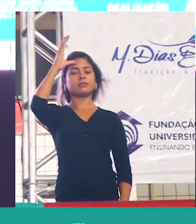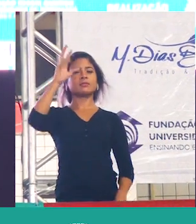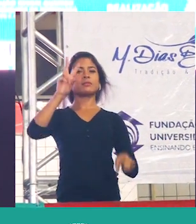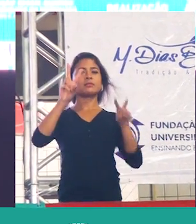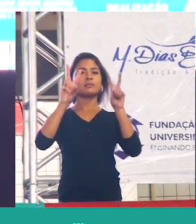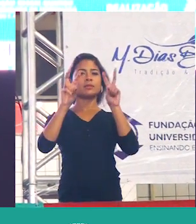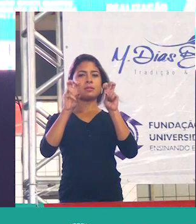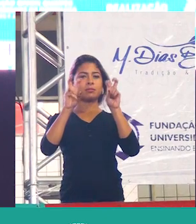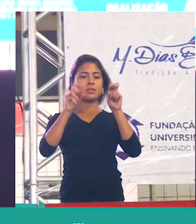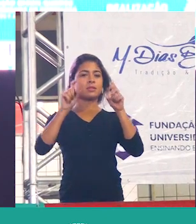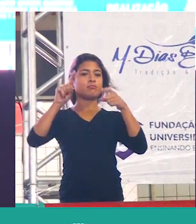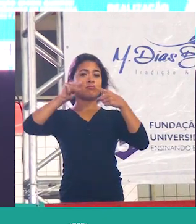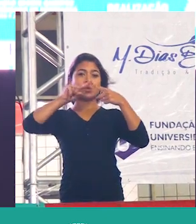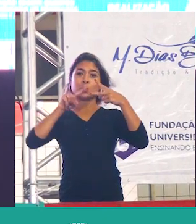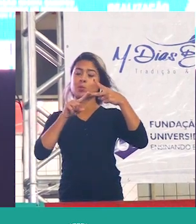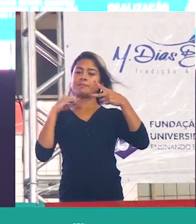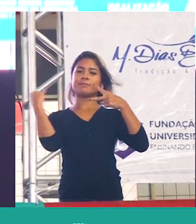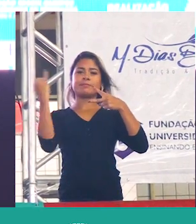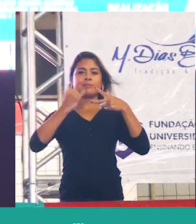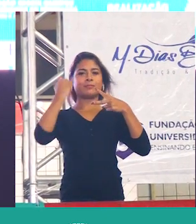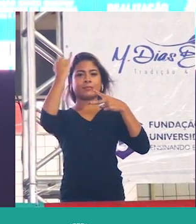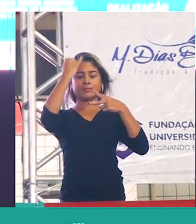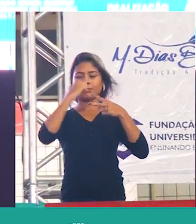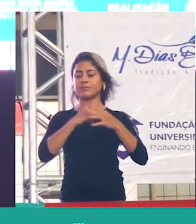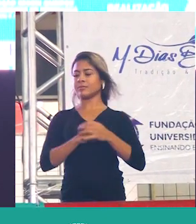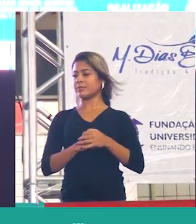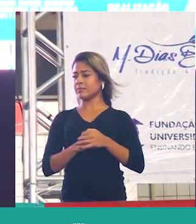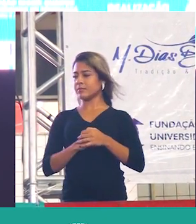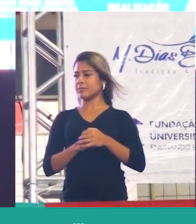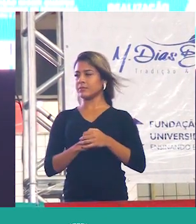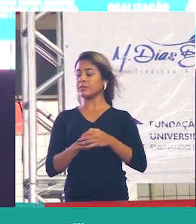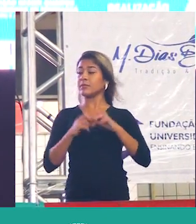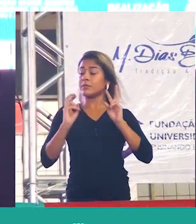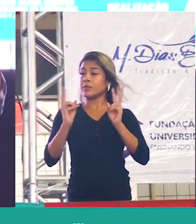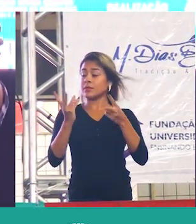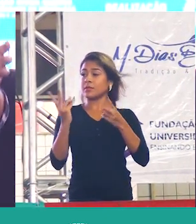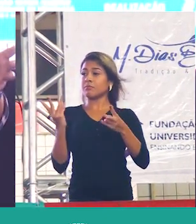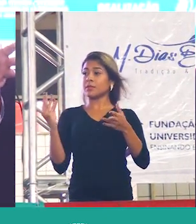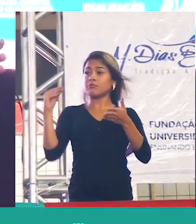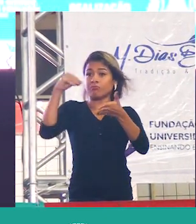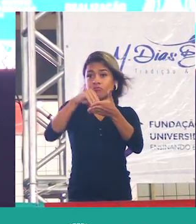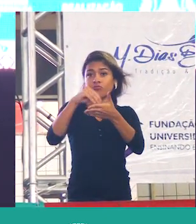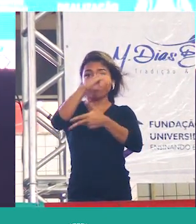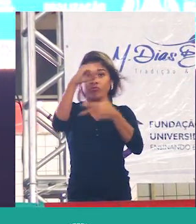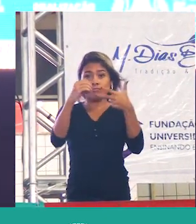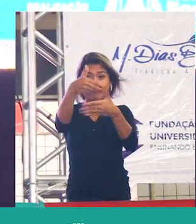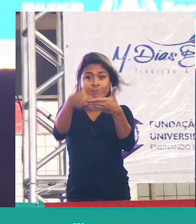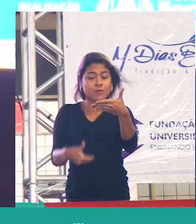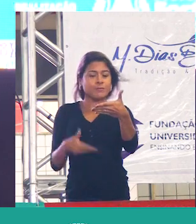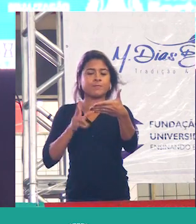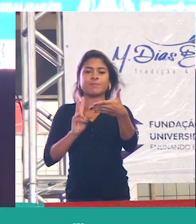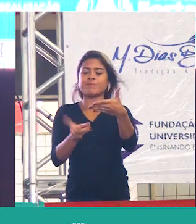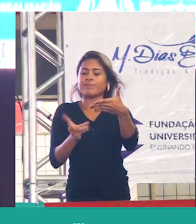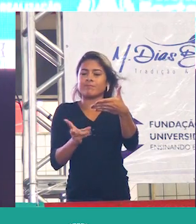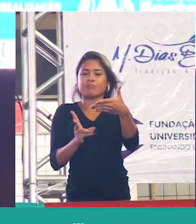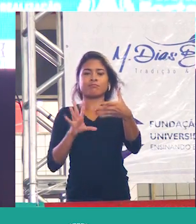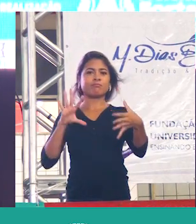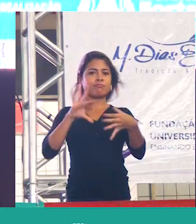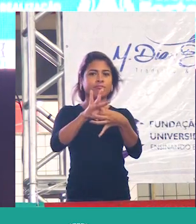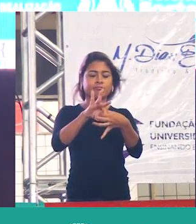acerca de dois temas importantíssimos que caem na sua prova. Eu não